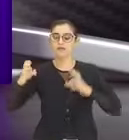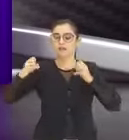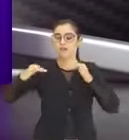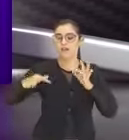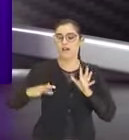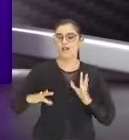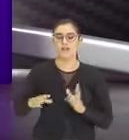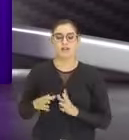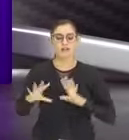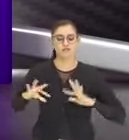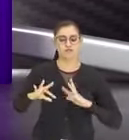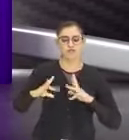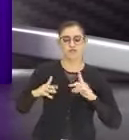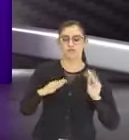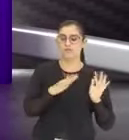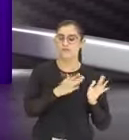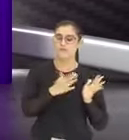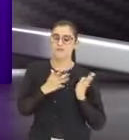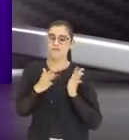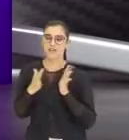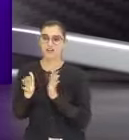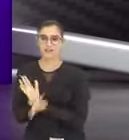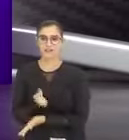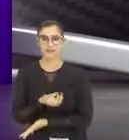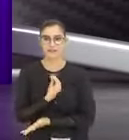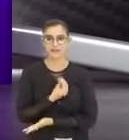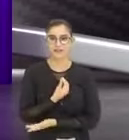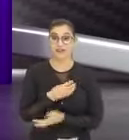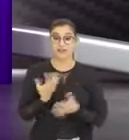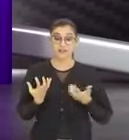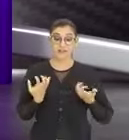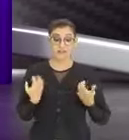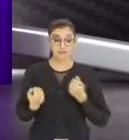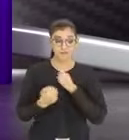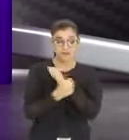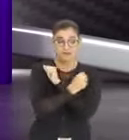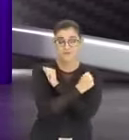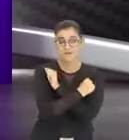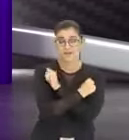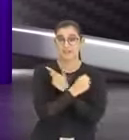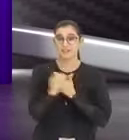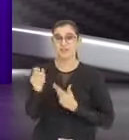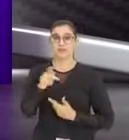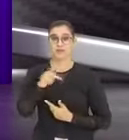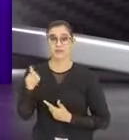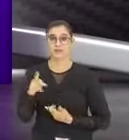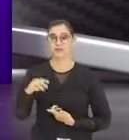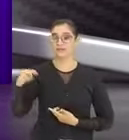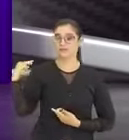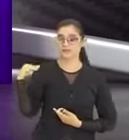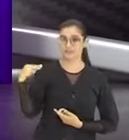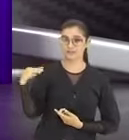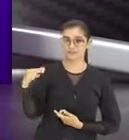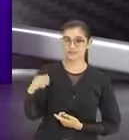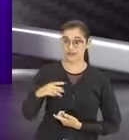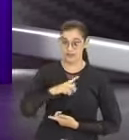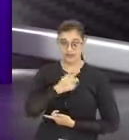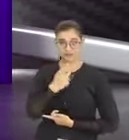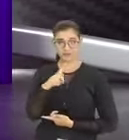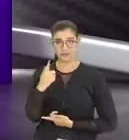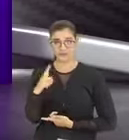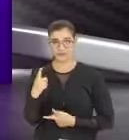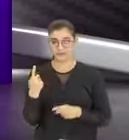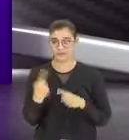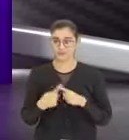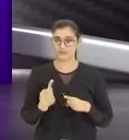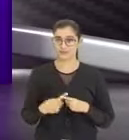às minhas amigas professoras, que estão no estúdio do SEI, né? Professora Patti, de Matemática, professora Graciete, de Geografia, e